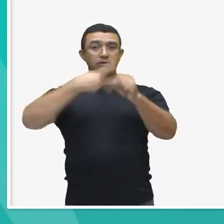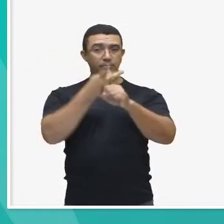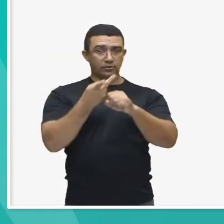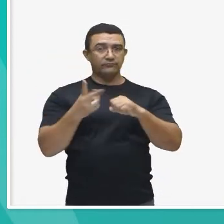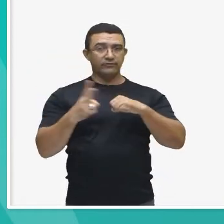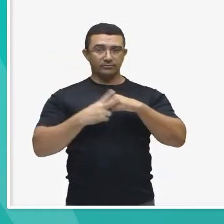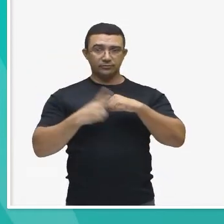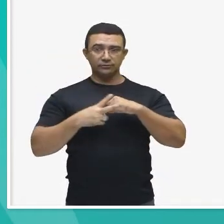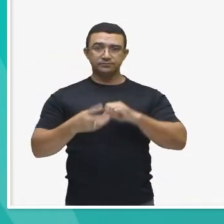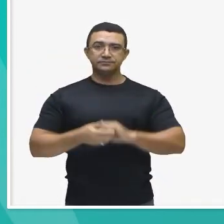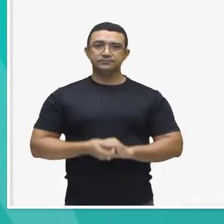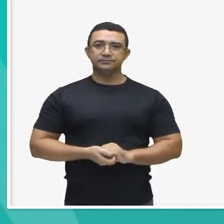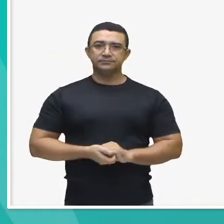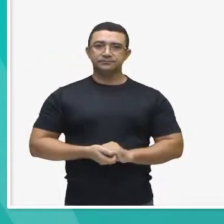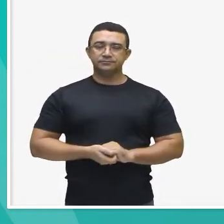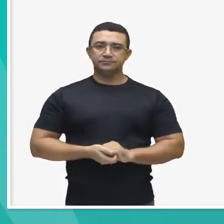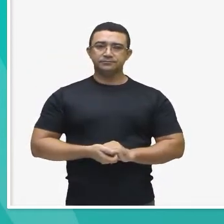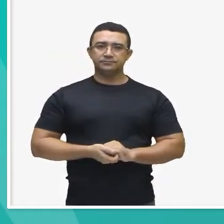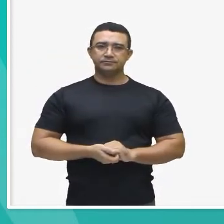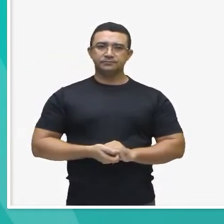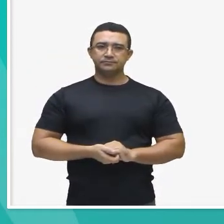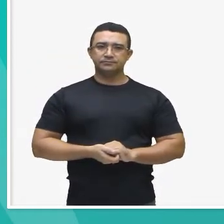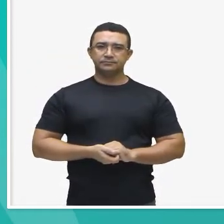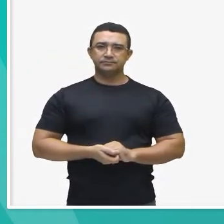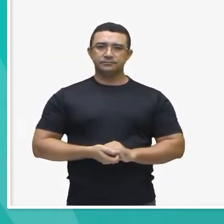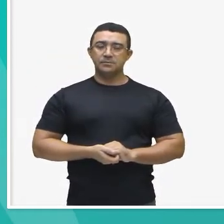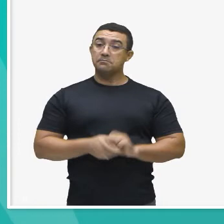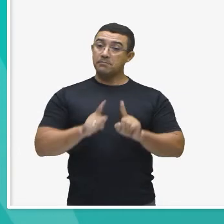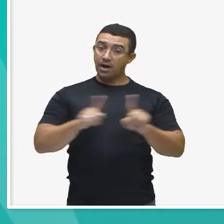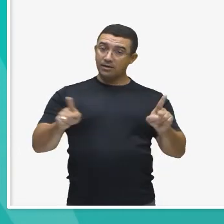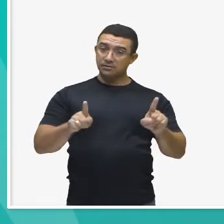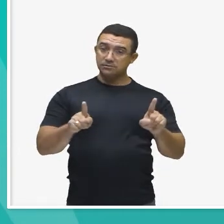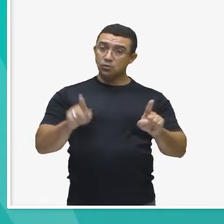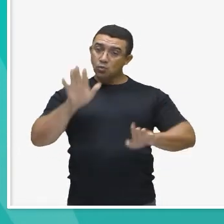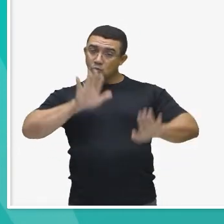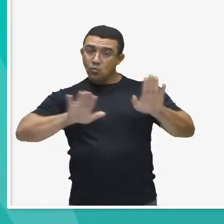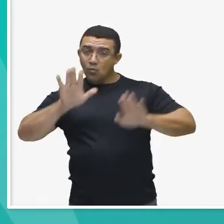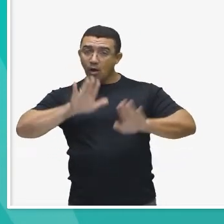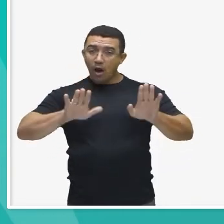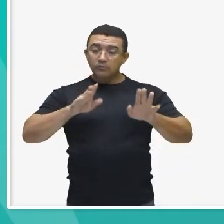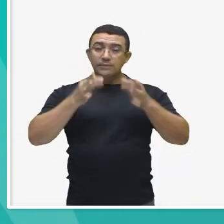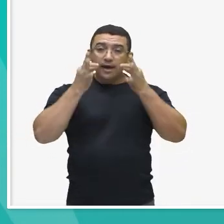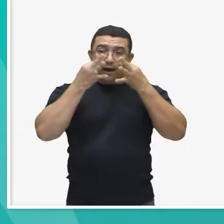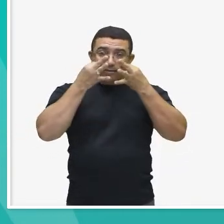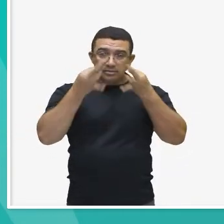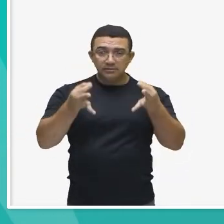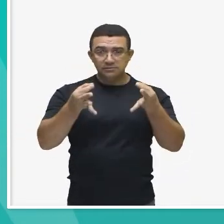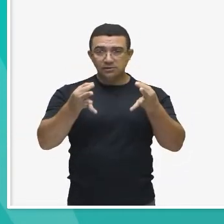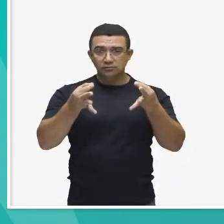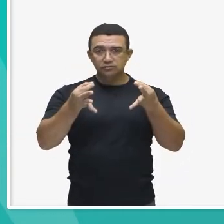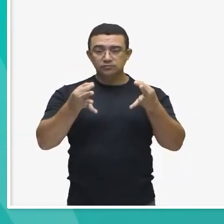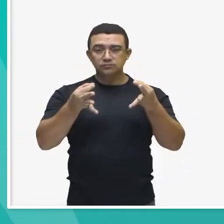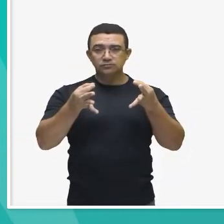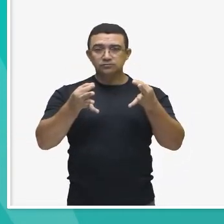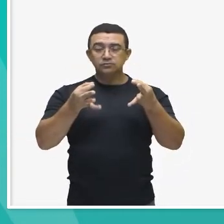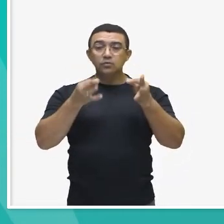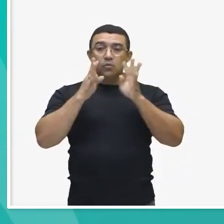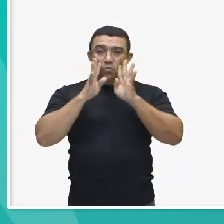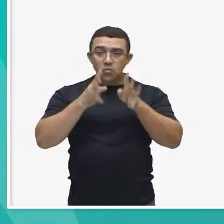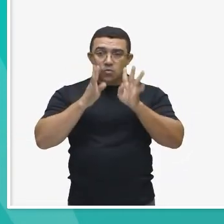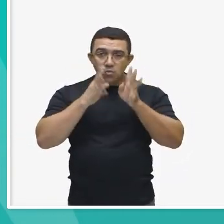verbo. Mas nós temos uma atenção a entender,